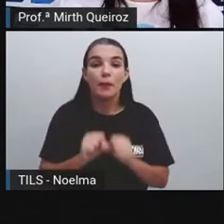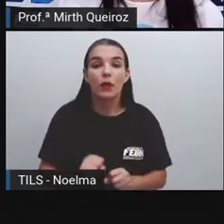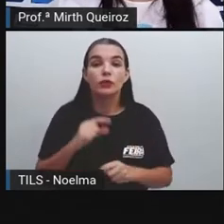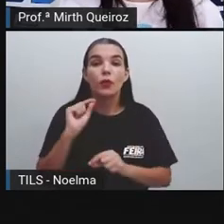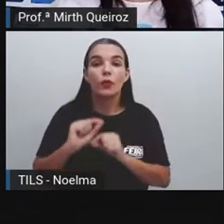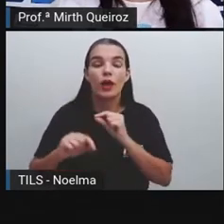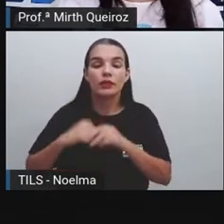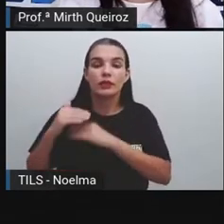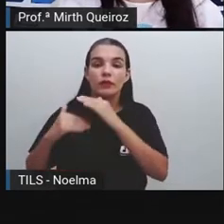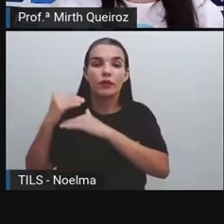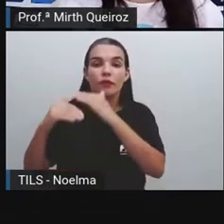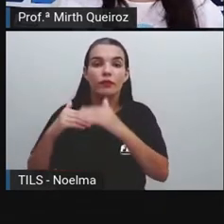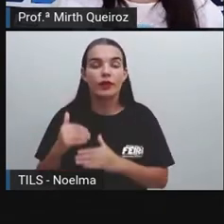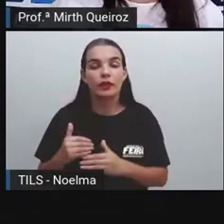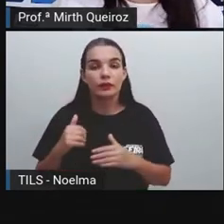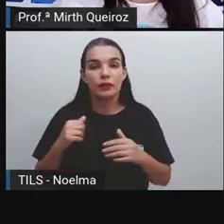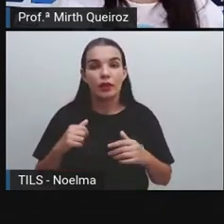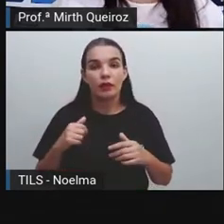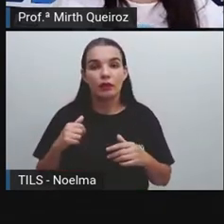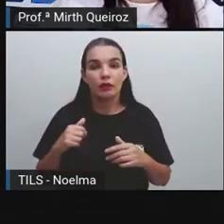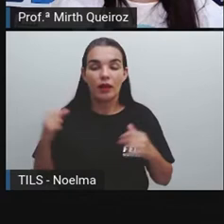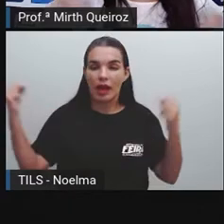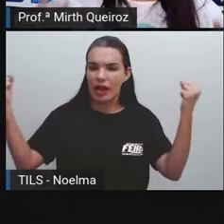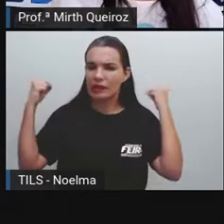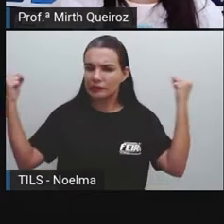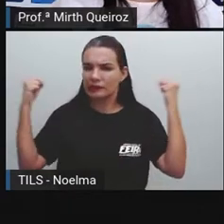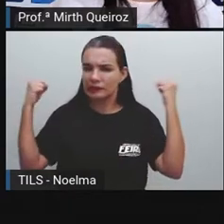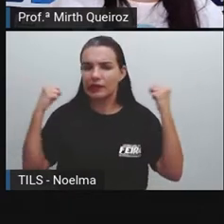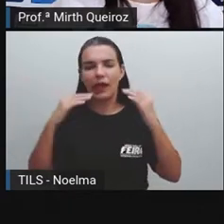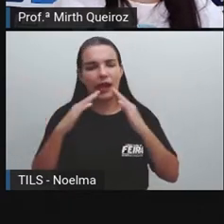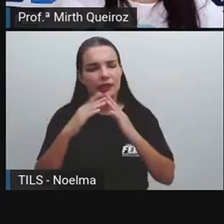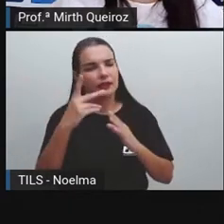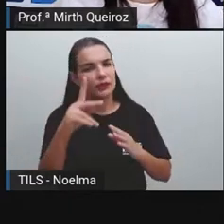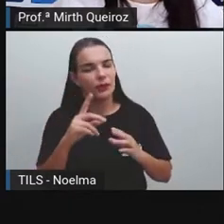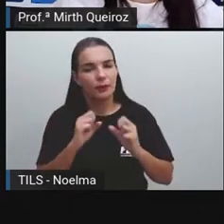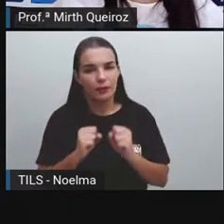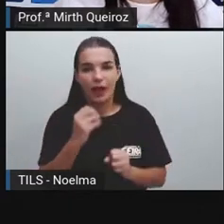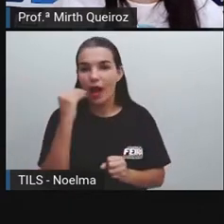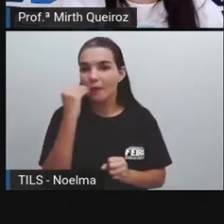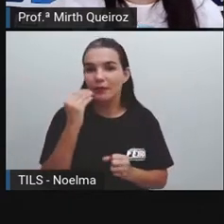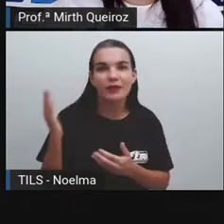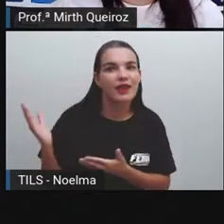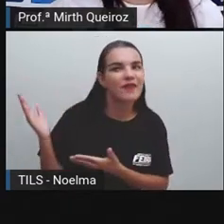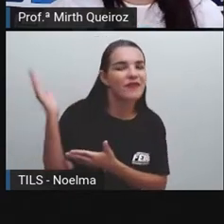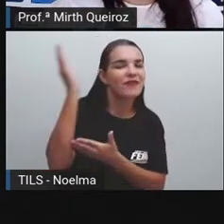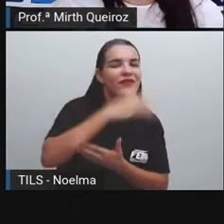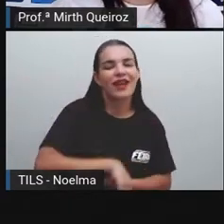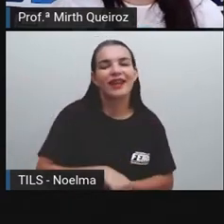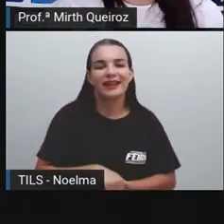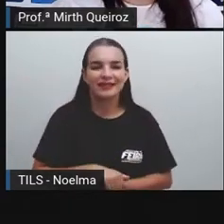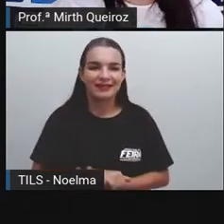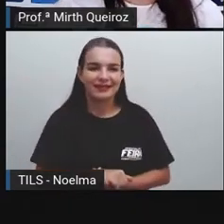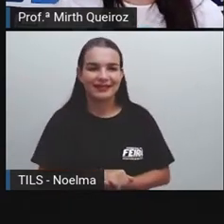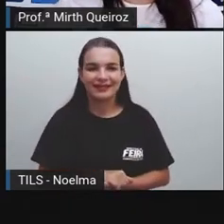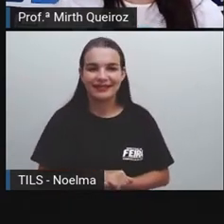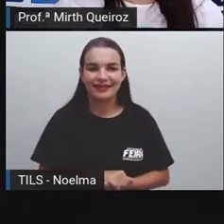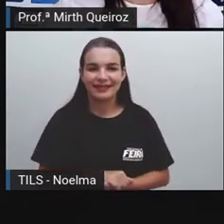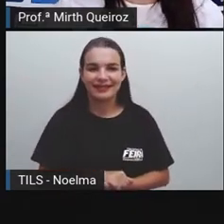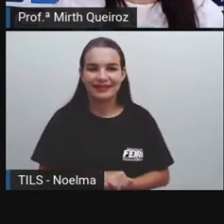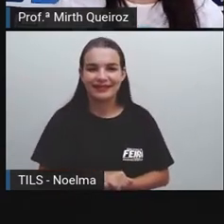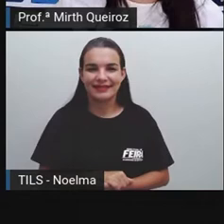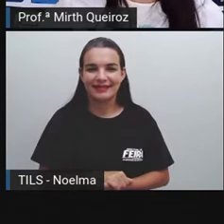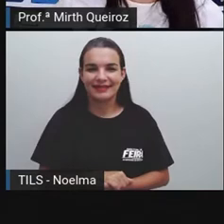desenvolvendo algumas dessas atividades aí na casa de vocês. Então, aproveite para entrar no picadeiro e se divertir.